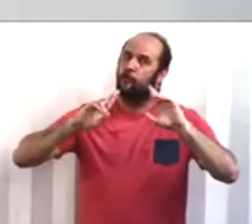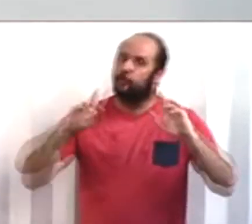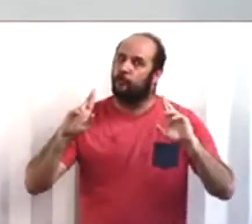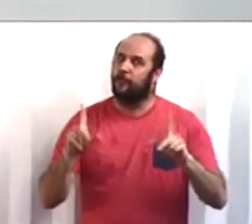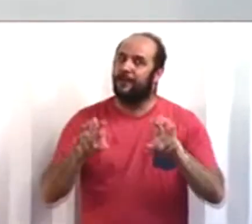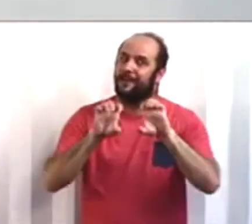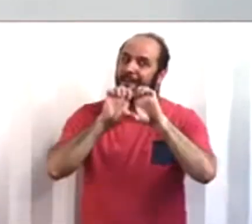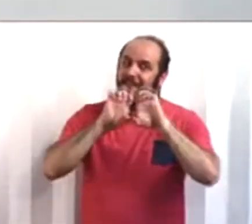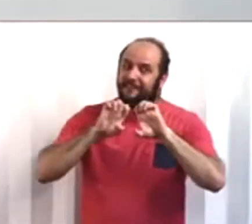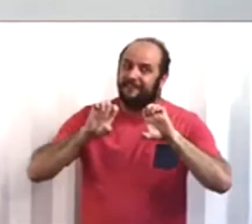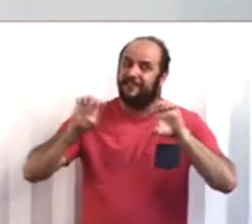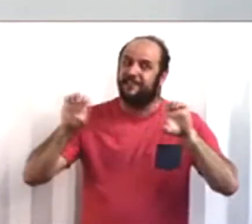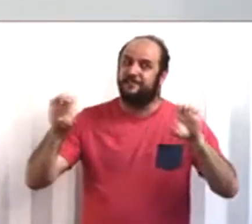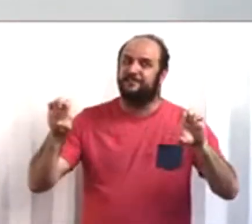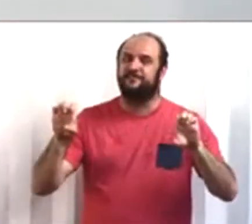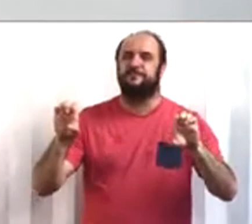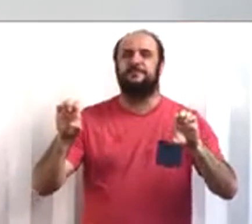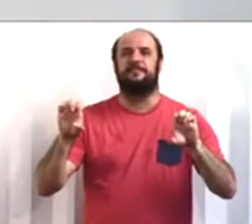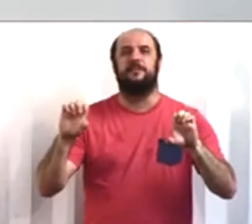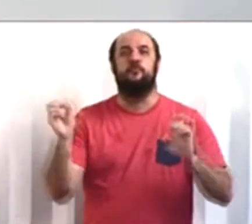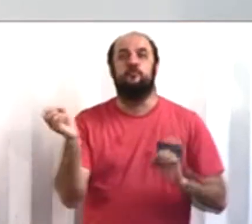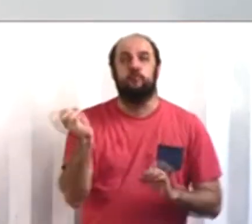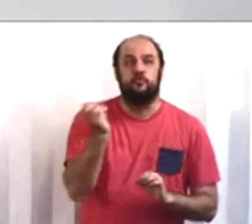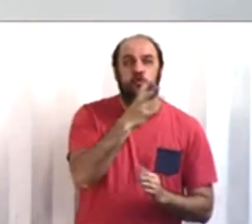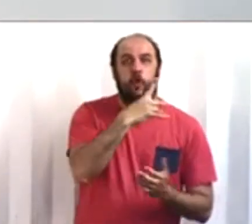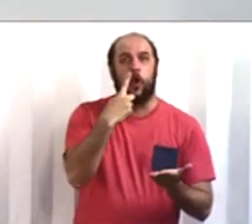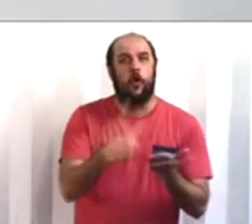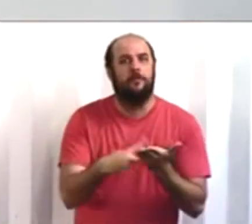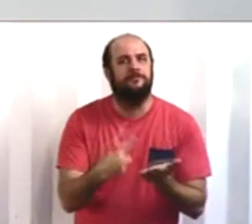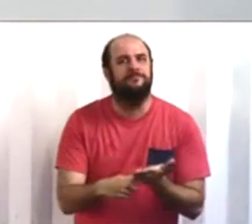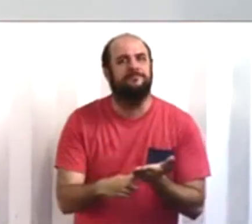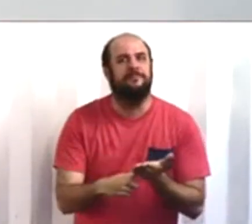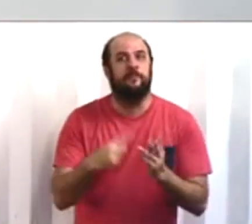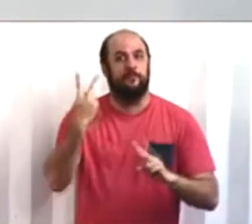evangelho também foi símbolo de boas novas, de